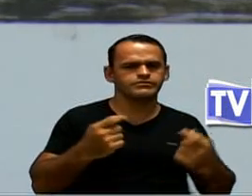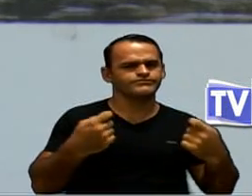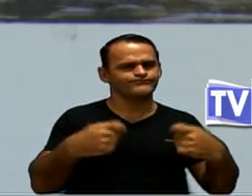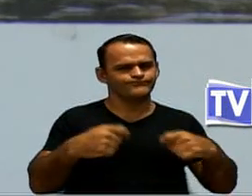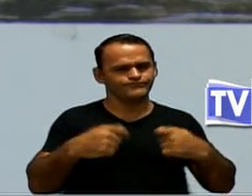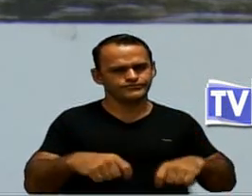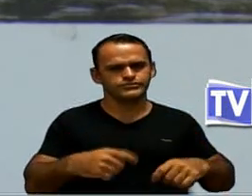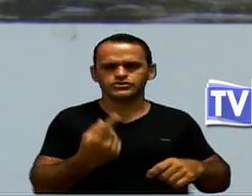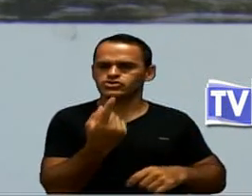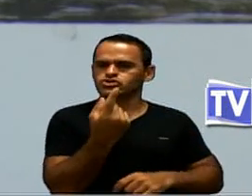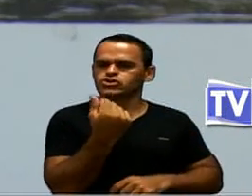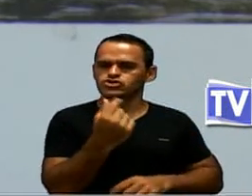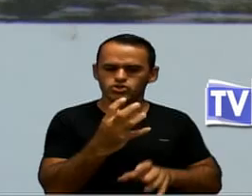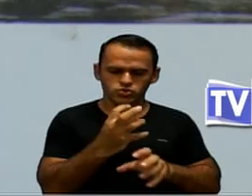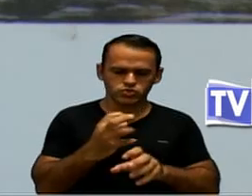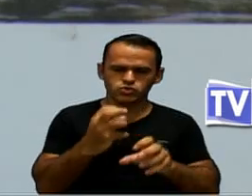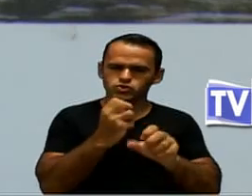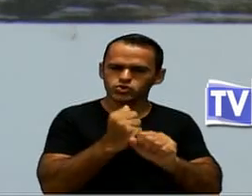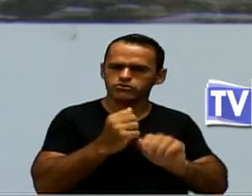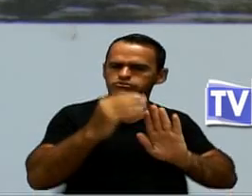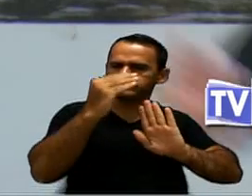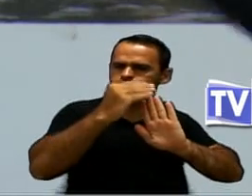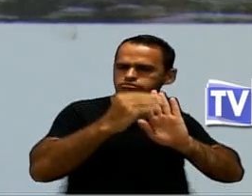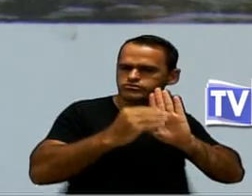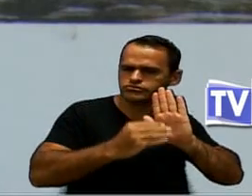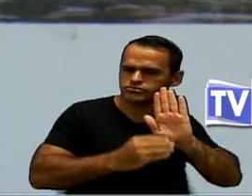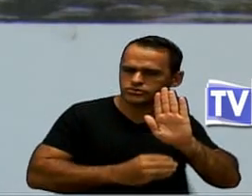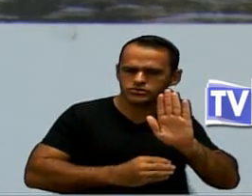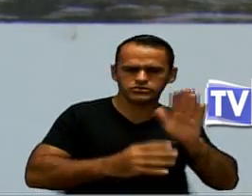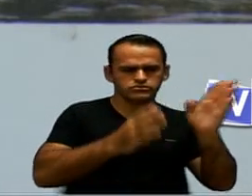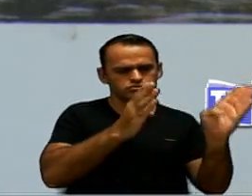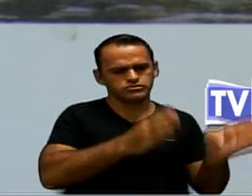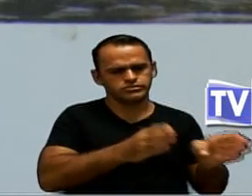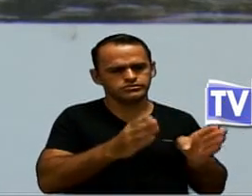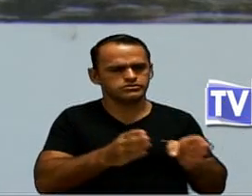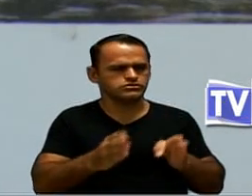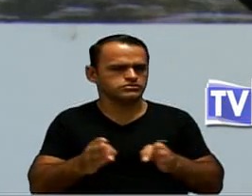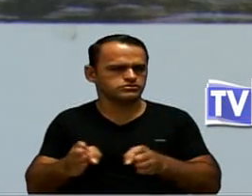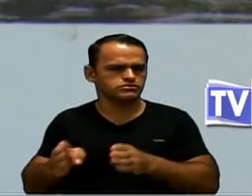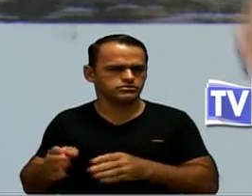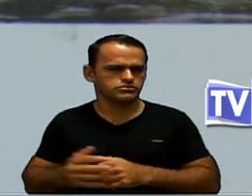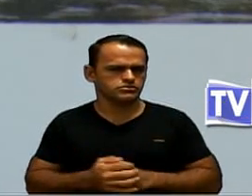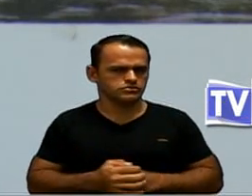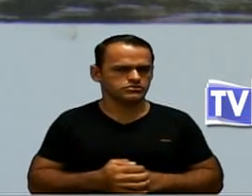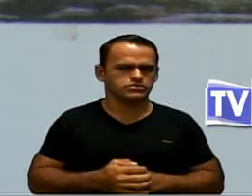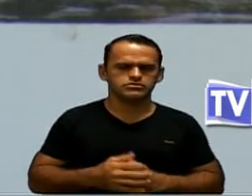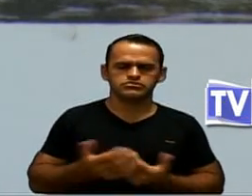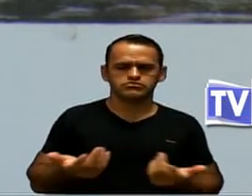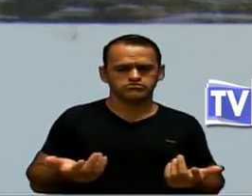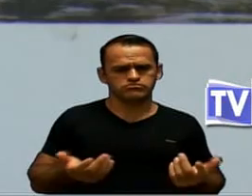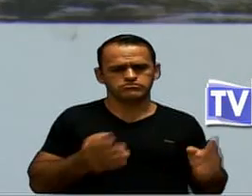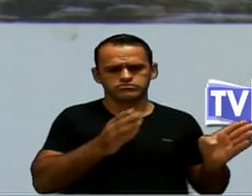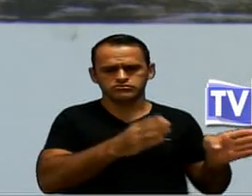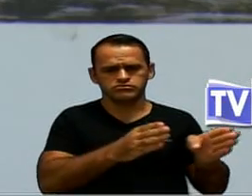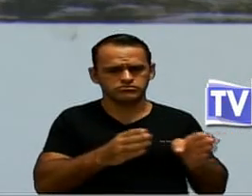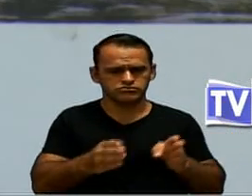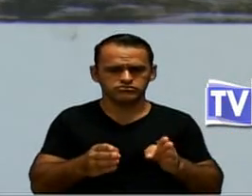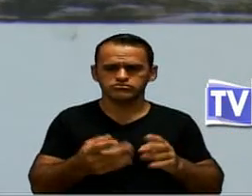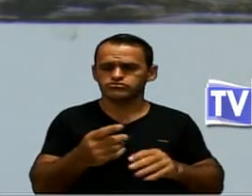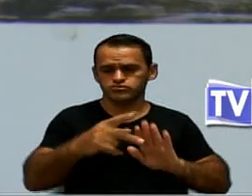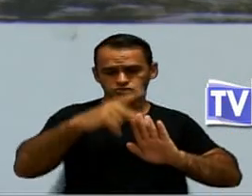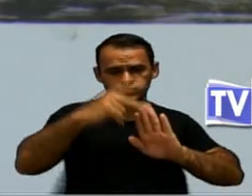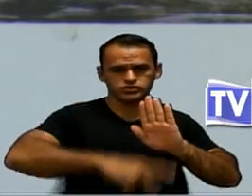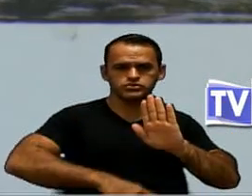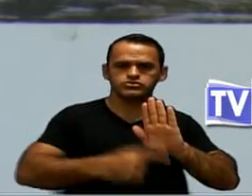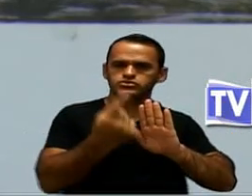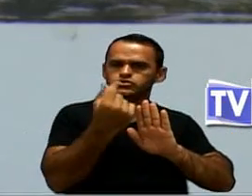contido no projeto de lei. Quando vem, como os outros empréstimos que nós aprovamos aqui, veio no projeto de